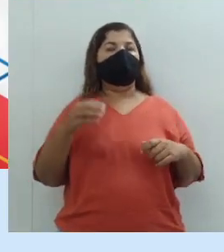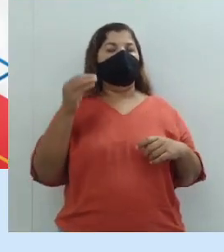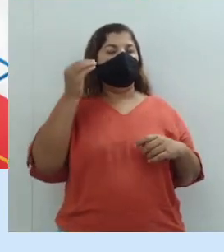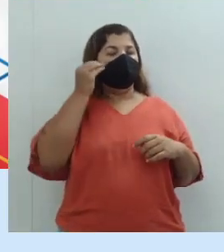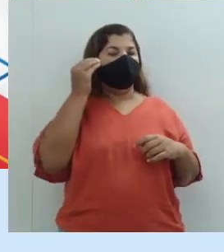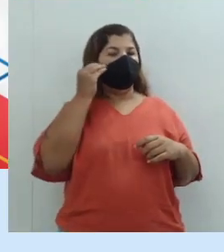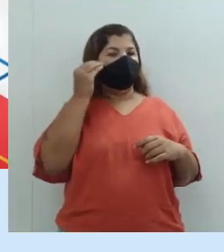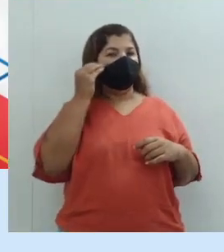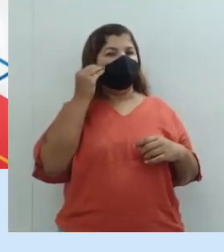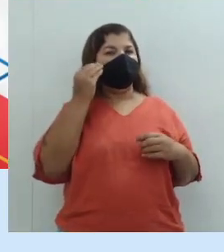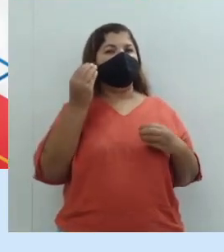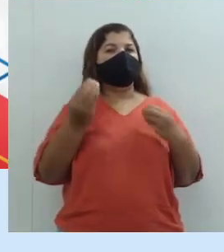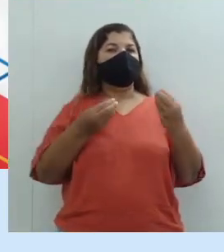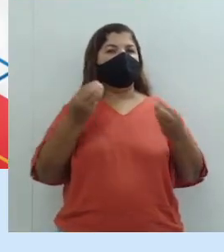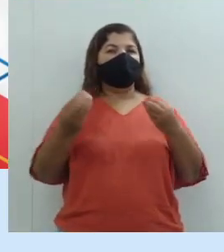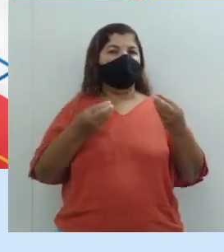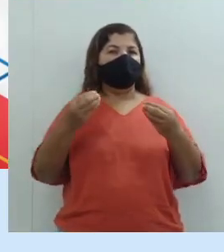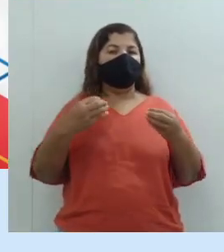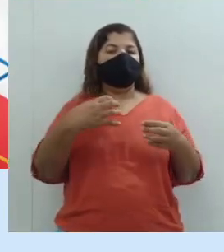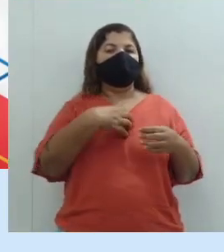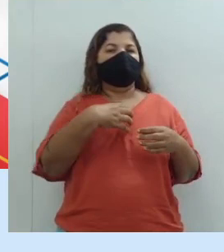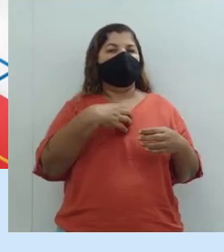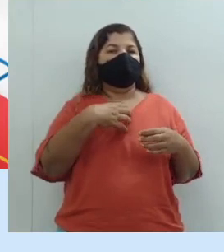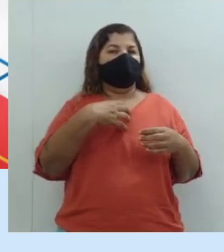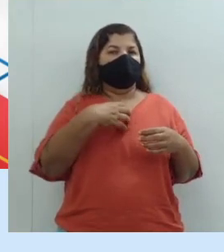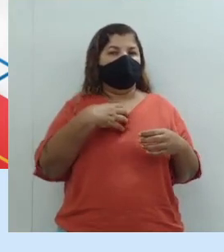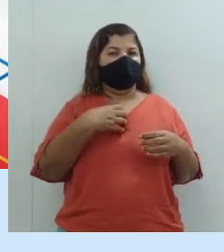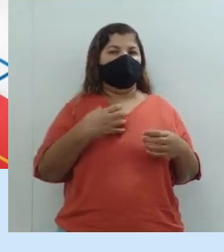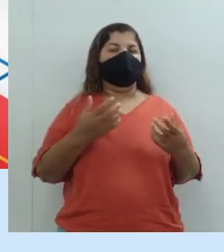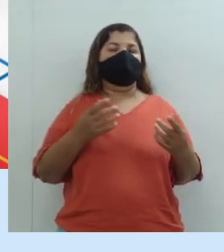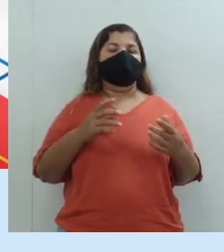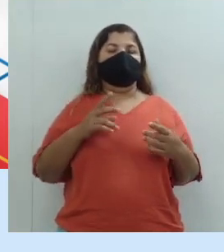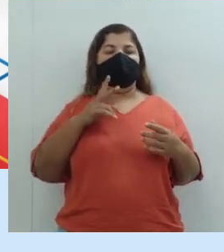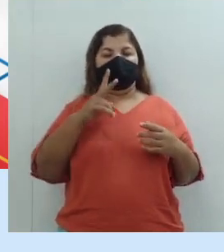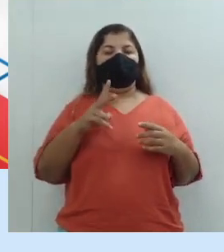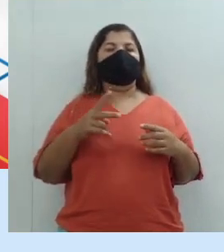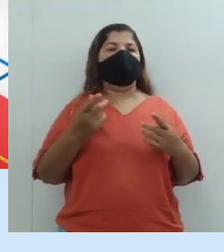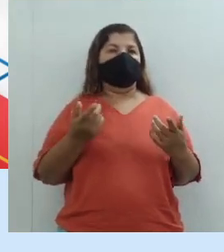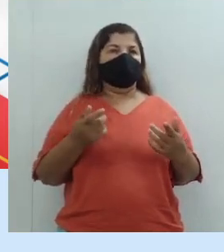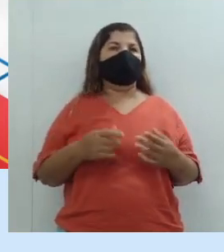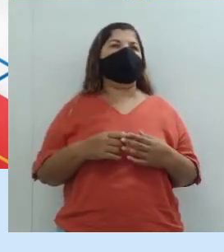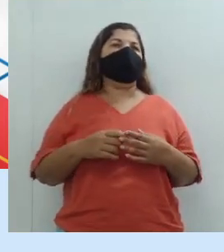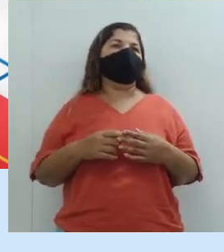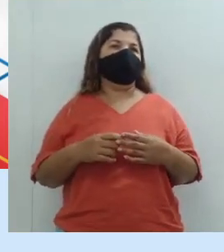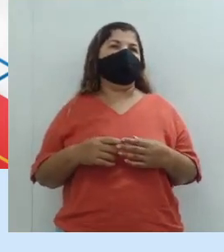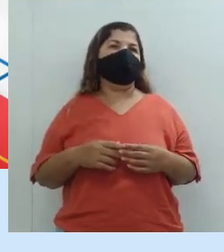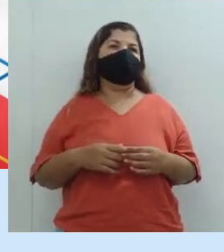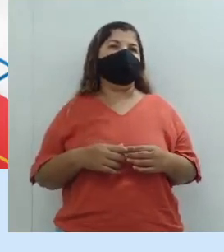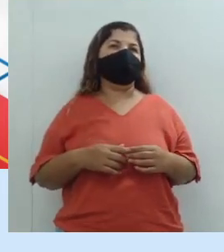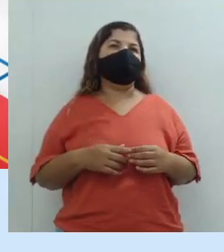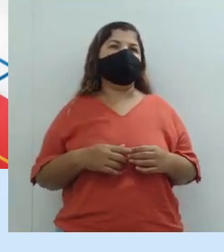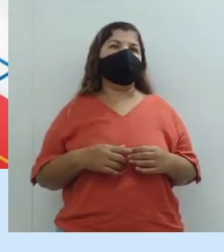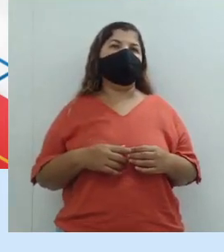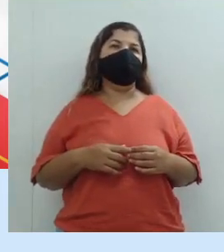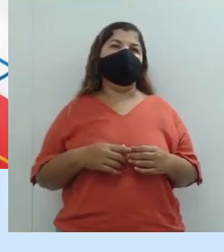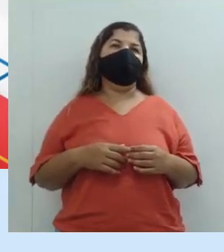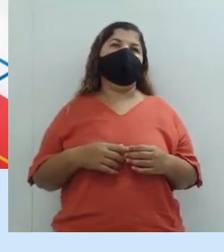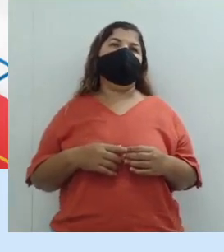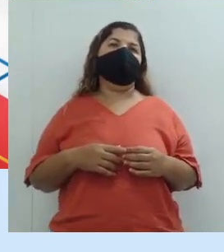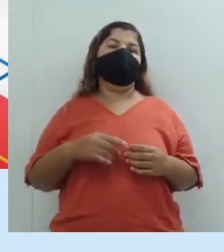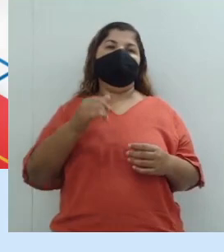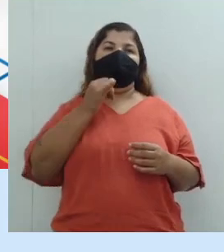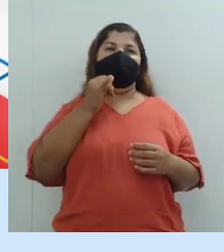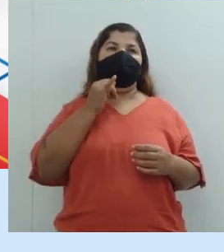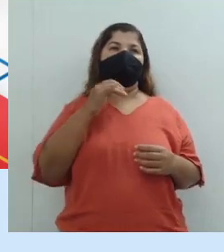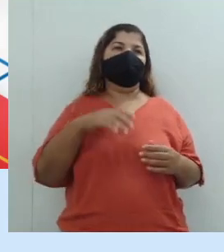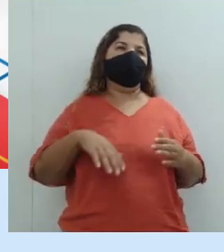aí essa sensação, né, do par de forças, ação e reação. Outro exemplo, um